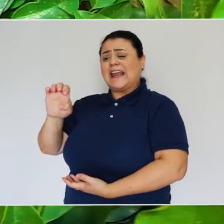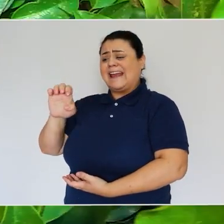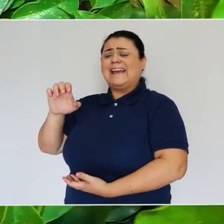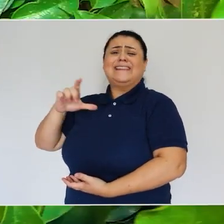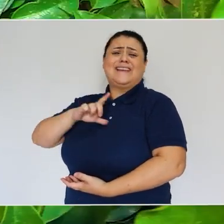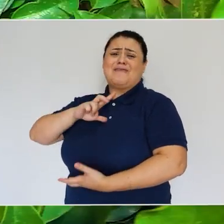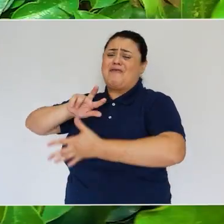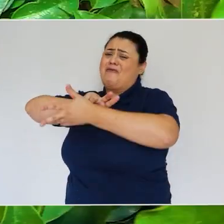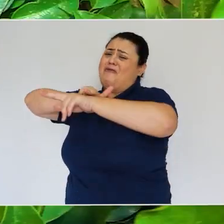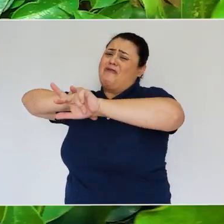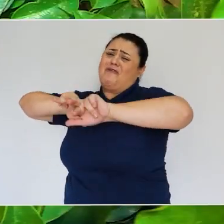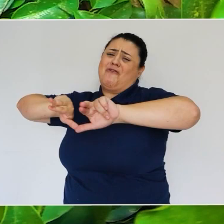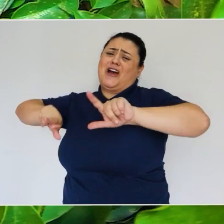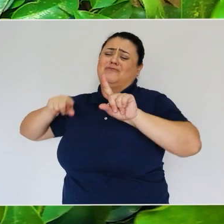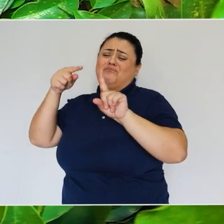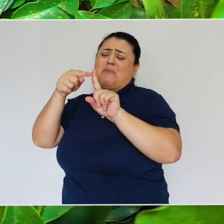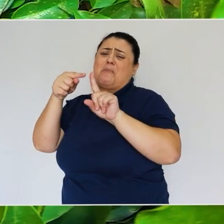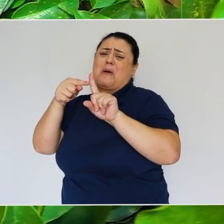monitores.